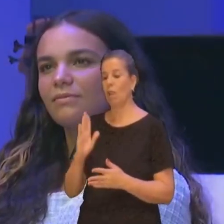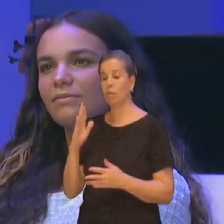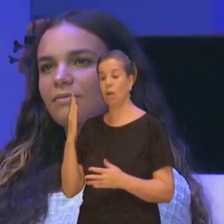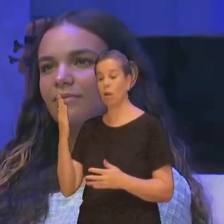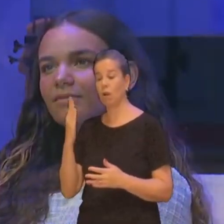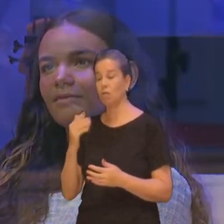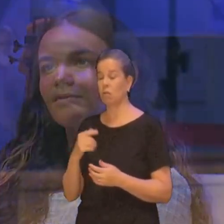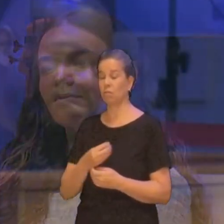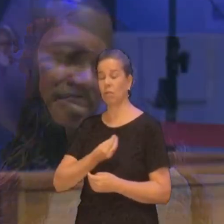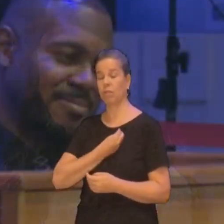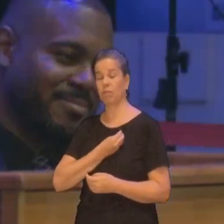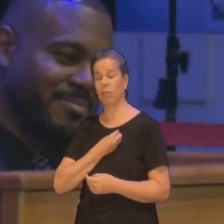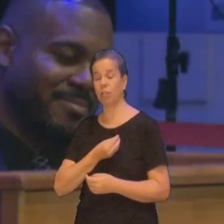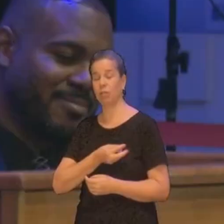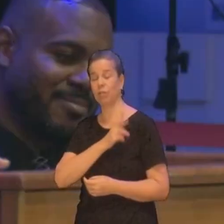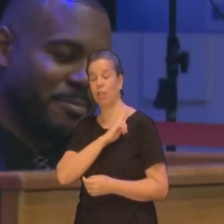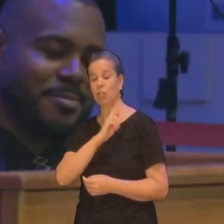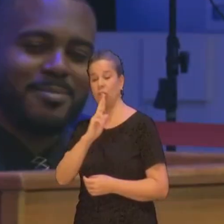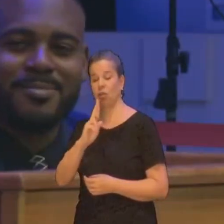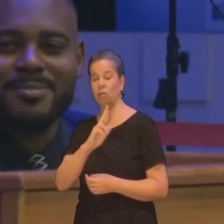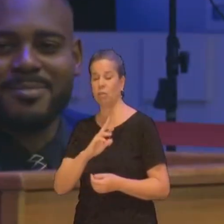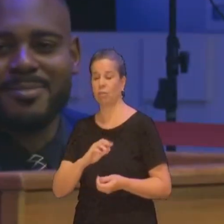vida religiosa?